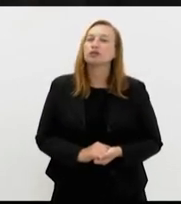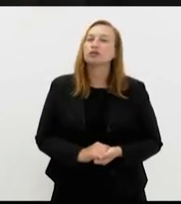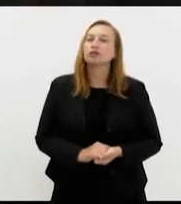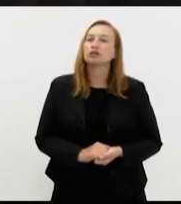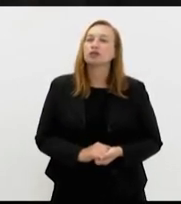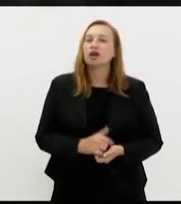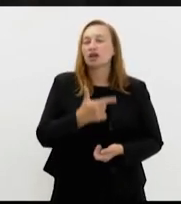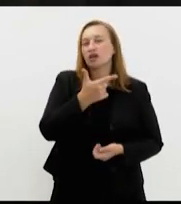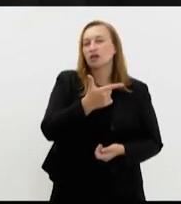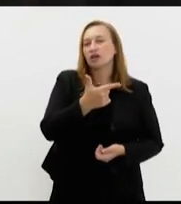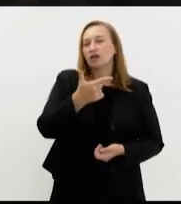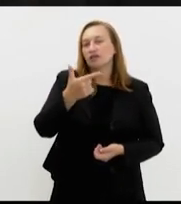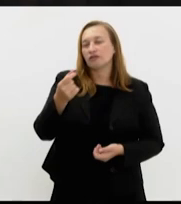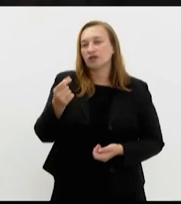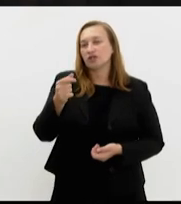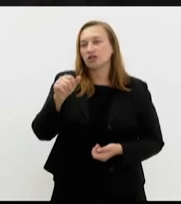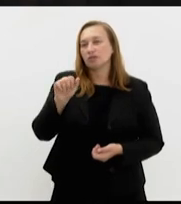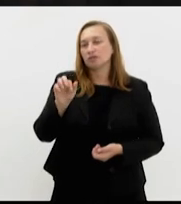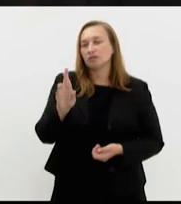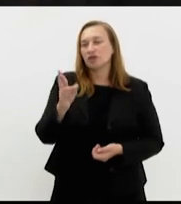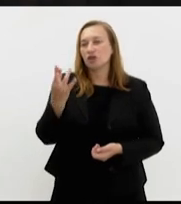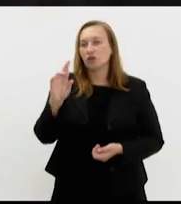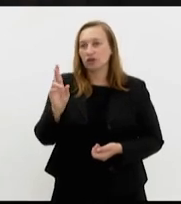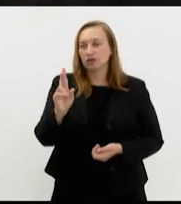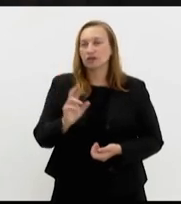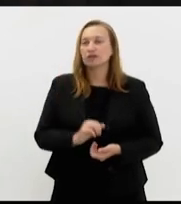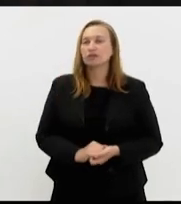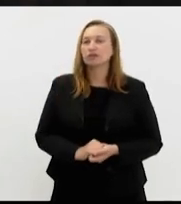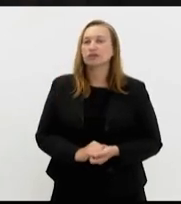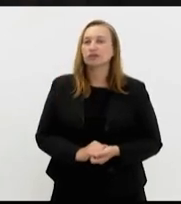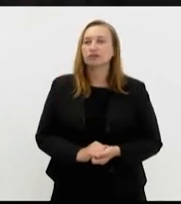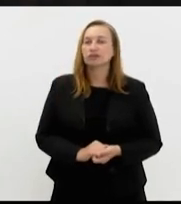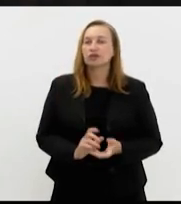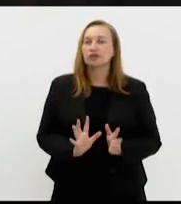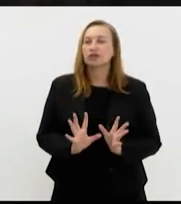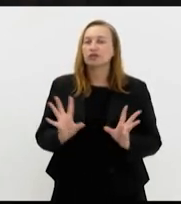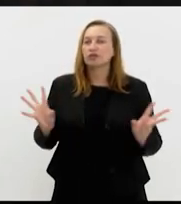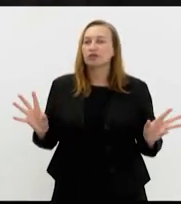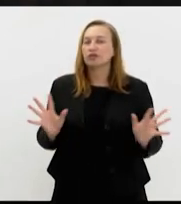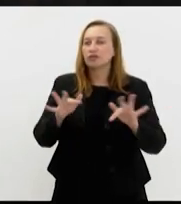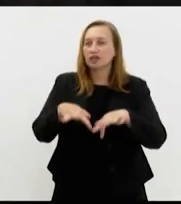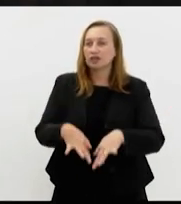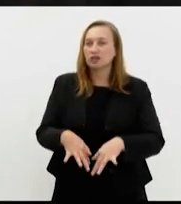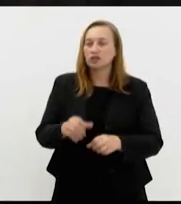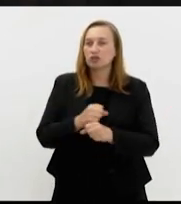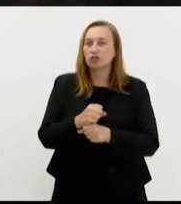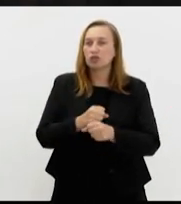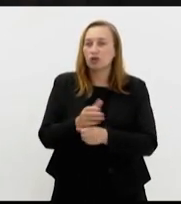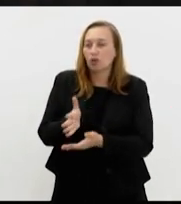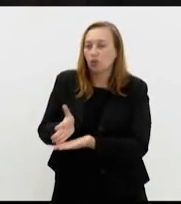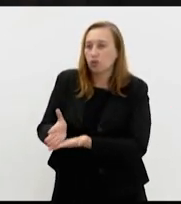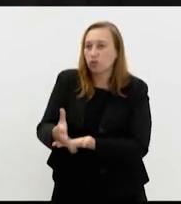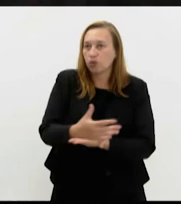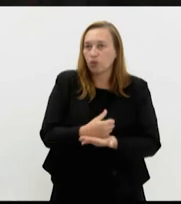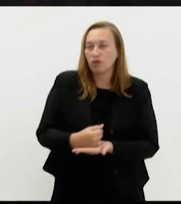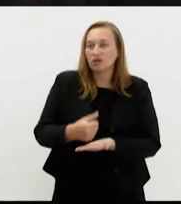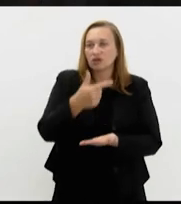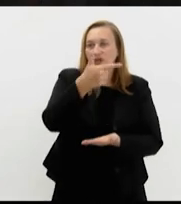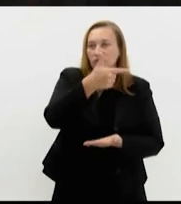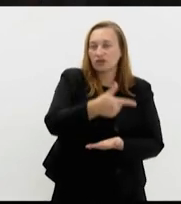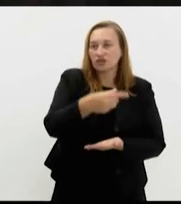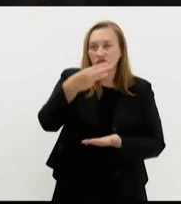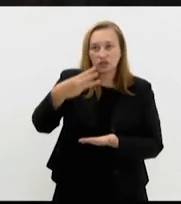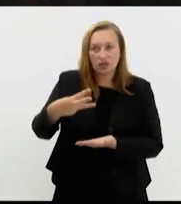seja 20 bilhões, está no orçamento oficial. Fechou o ano, a arrecadação deu 23